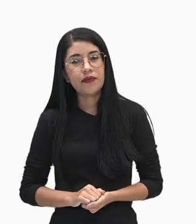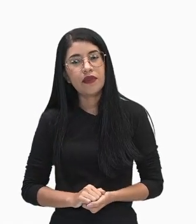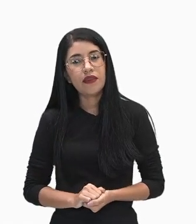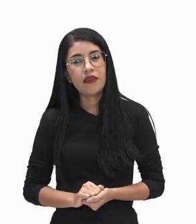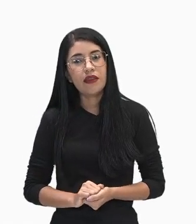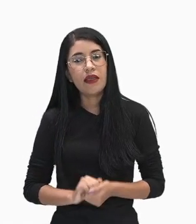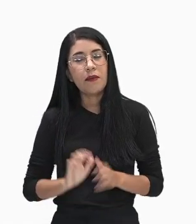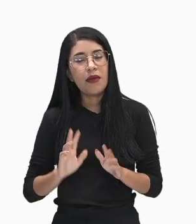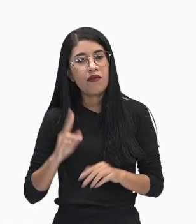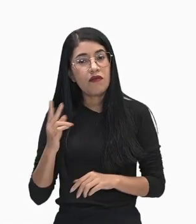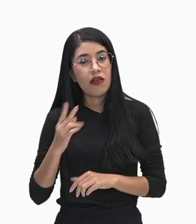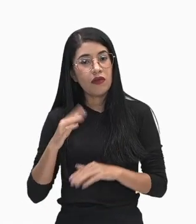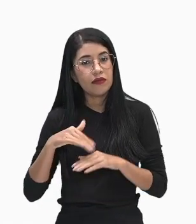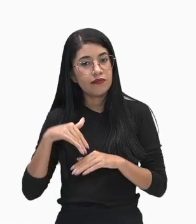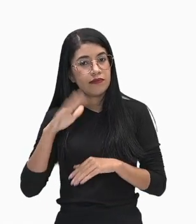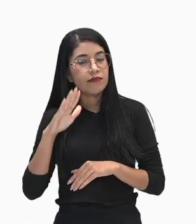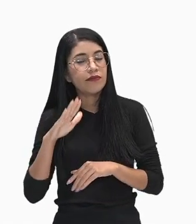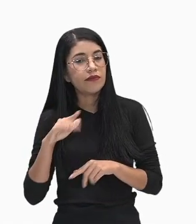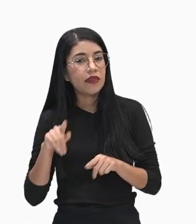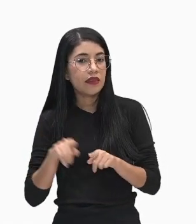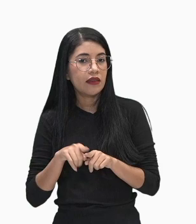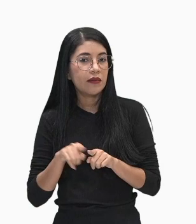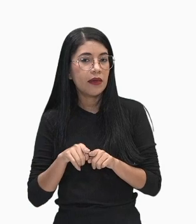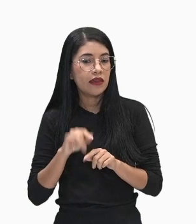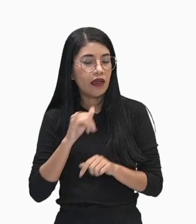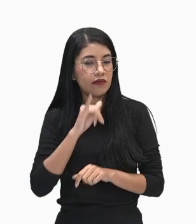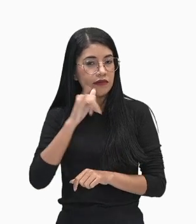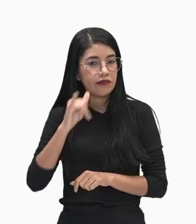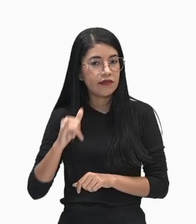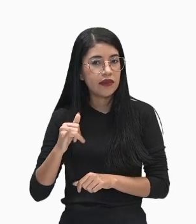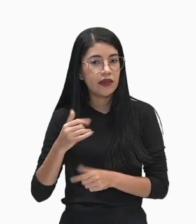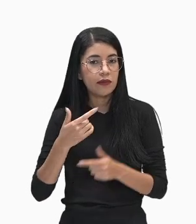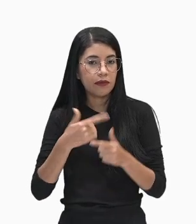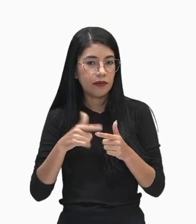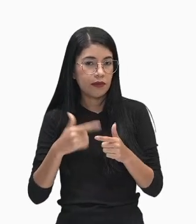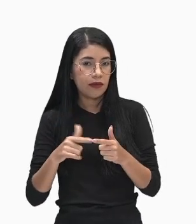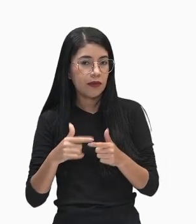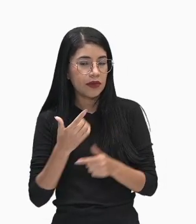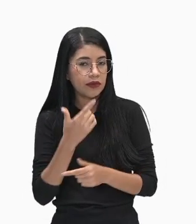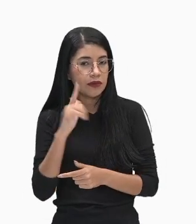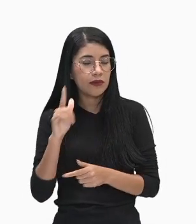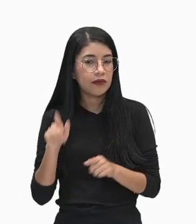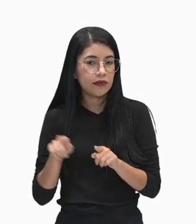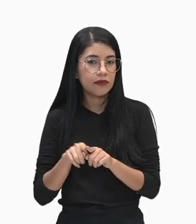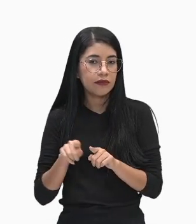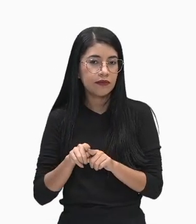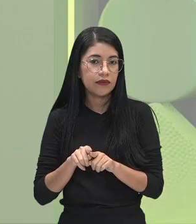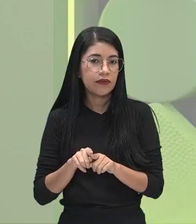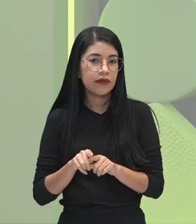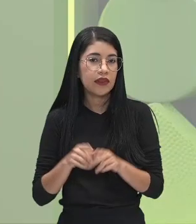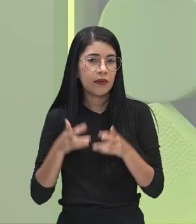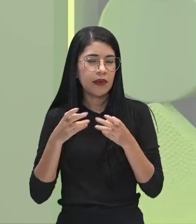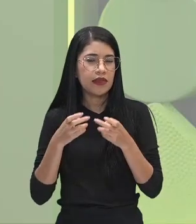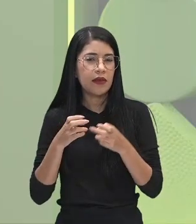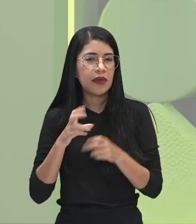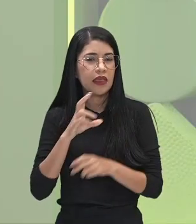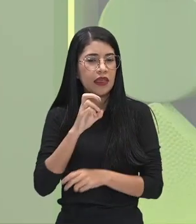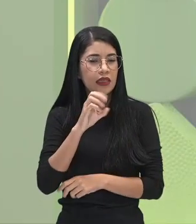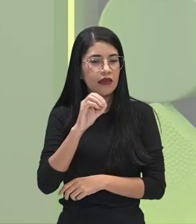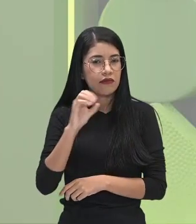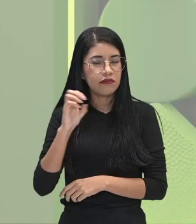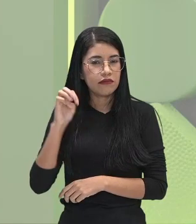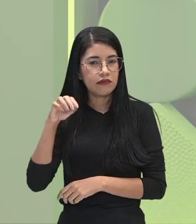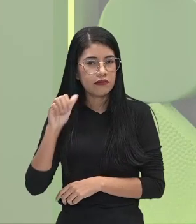valores maiores da corrente elétrica, vai ter maiores problemas, né? Veja que só meio ampere já pode causar uma